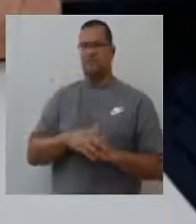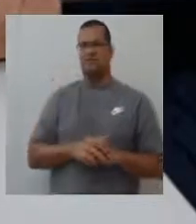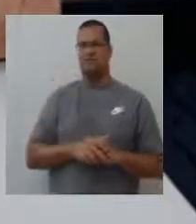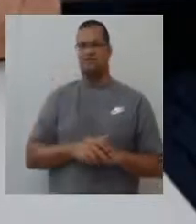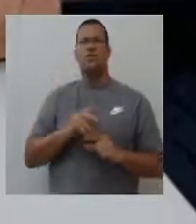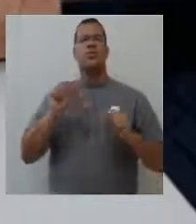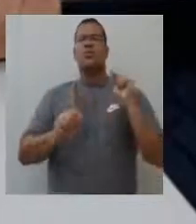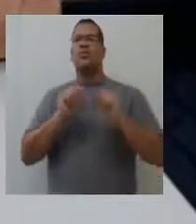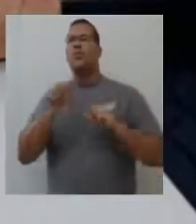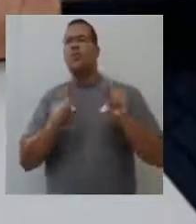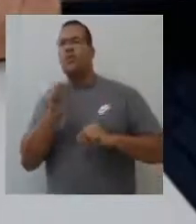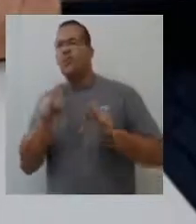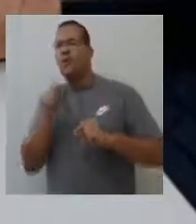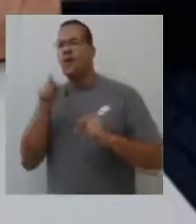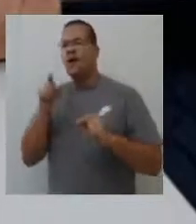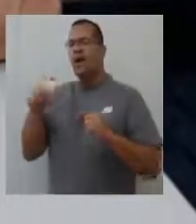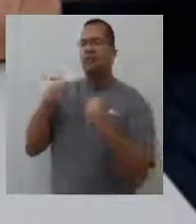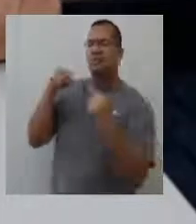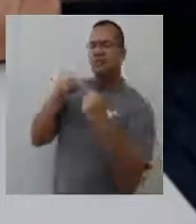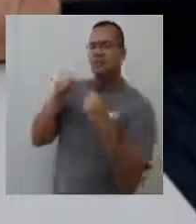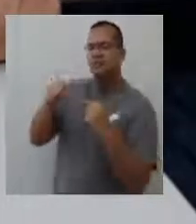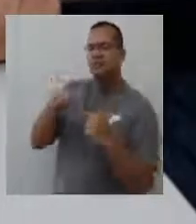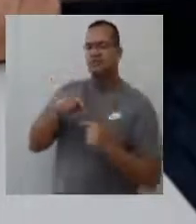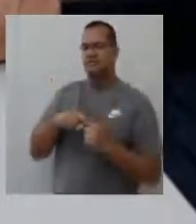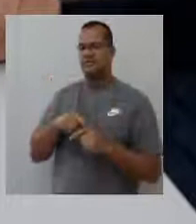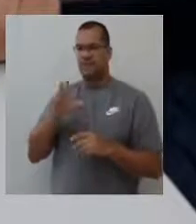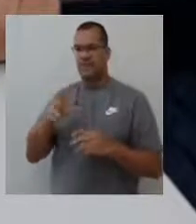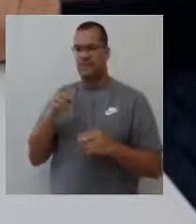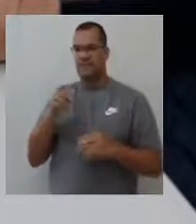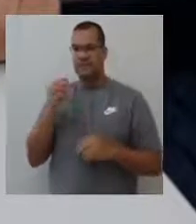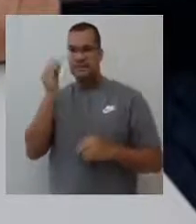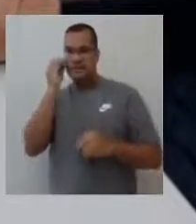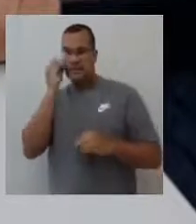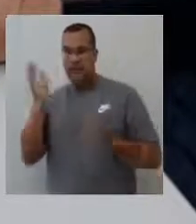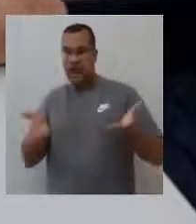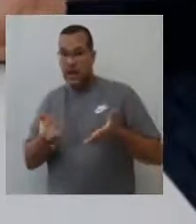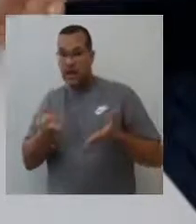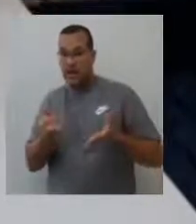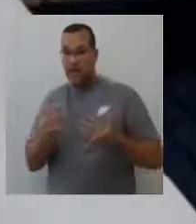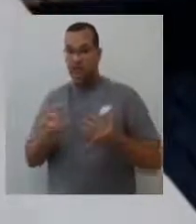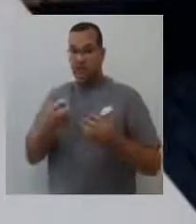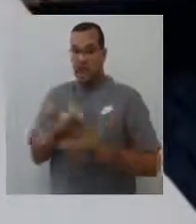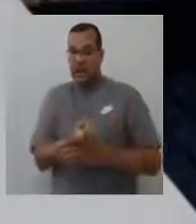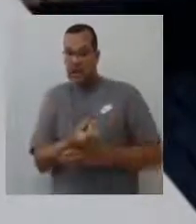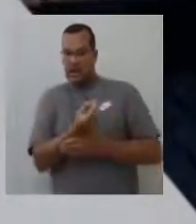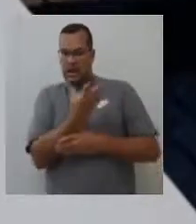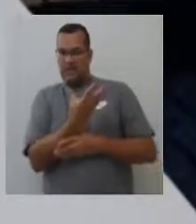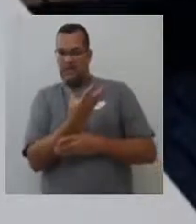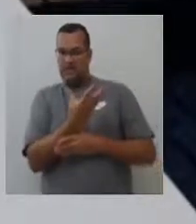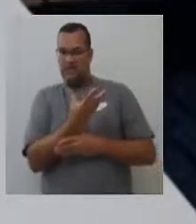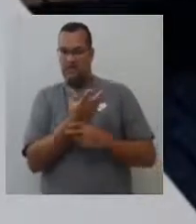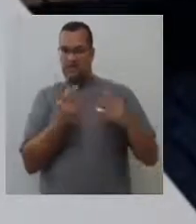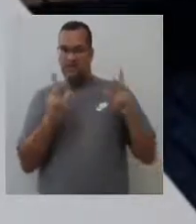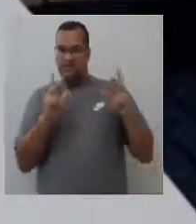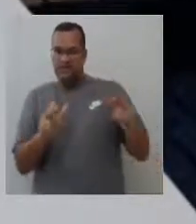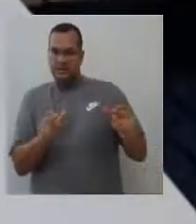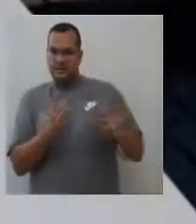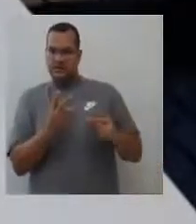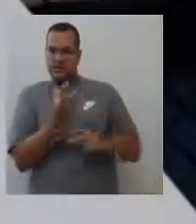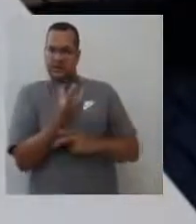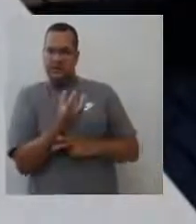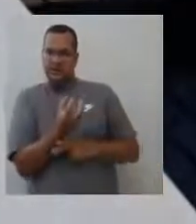Qual é o intuito de fazer essa diluição? Será que a lâmpada vai ter a mesma incidência de luminosidade ou vai